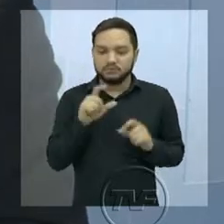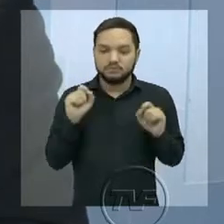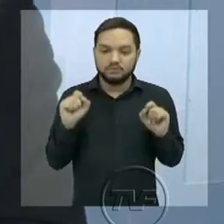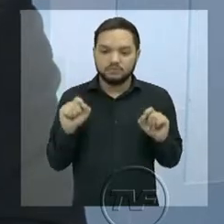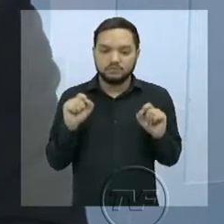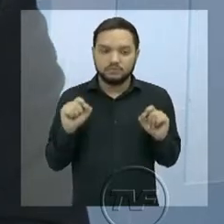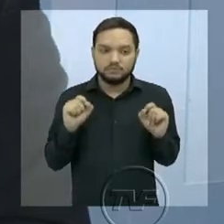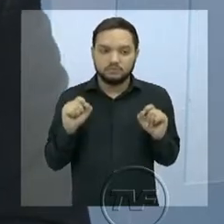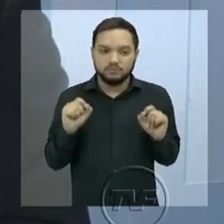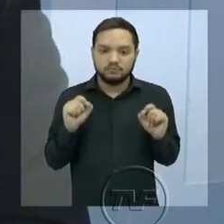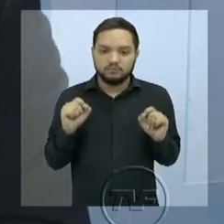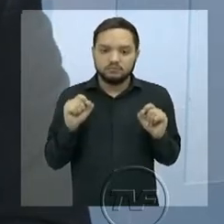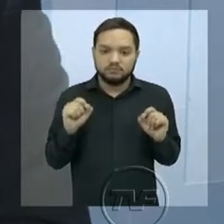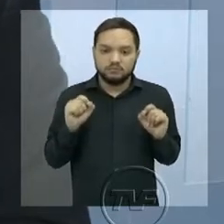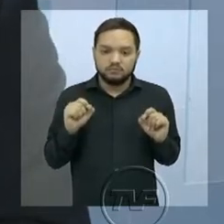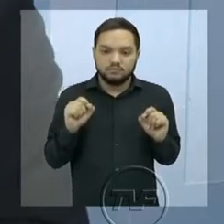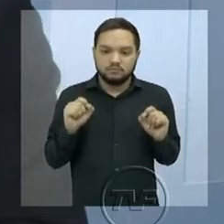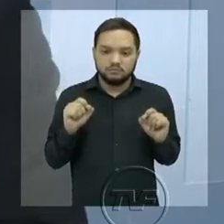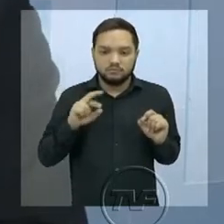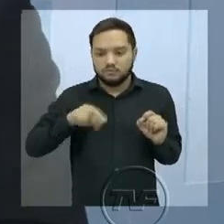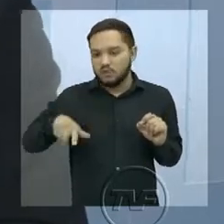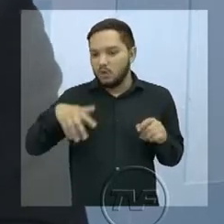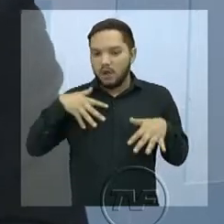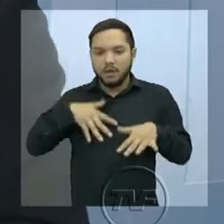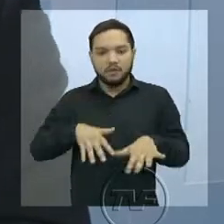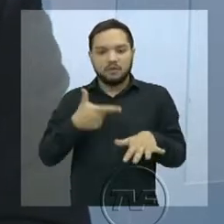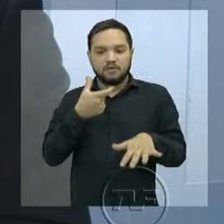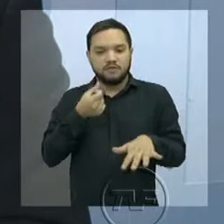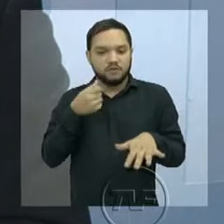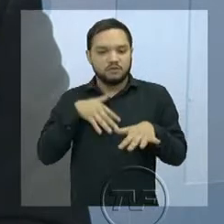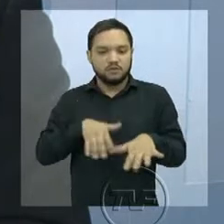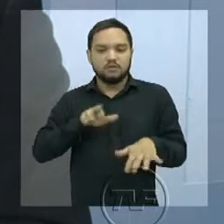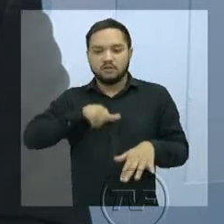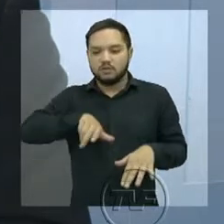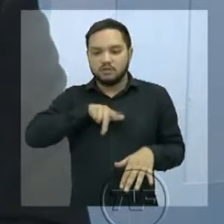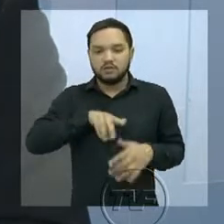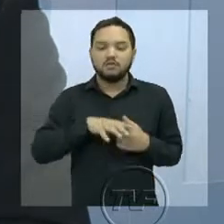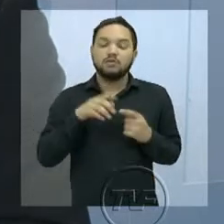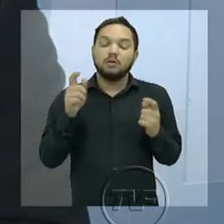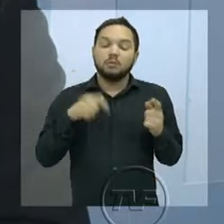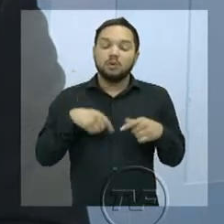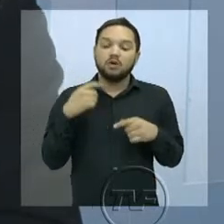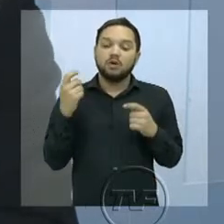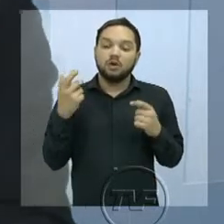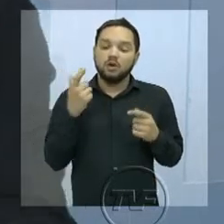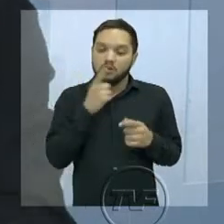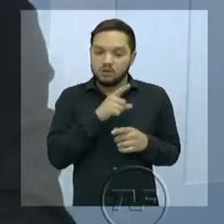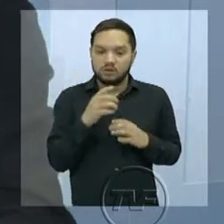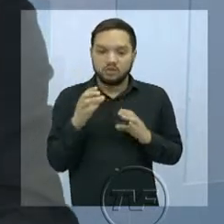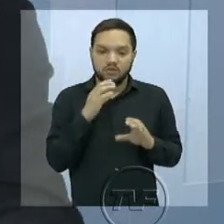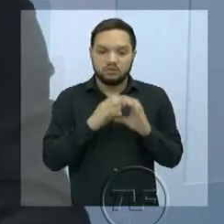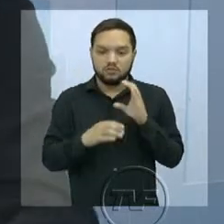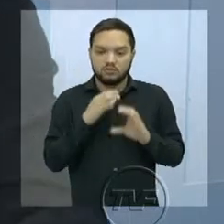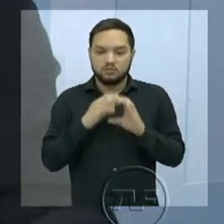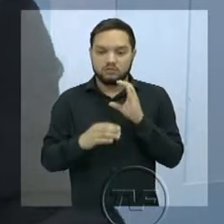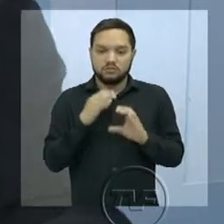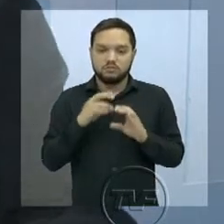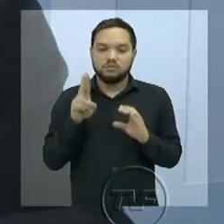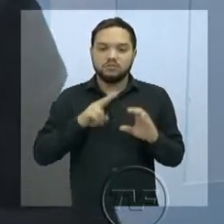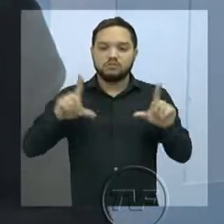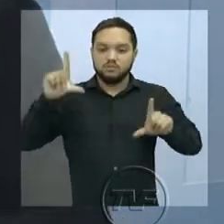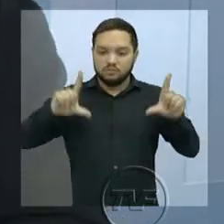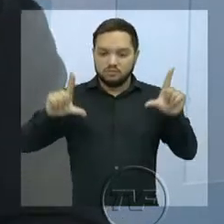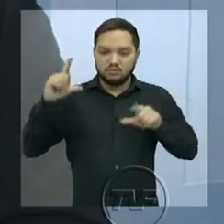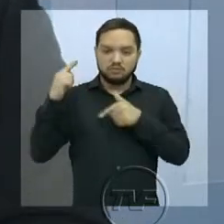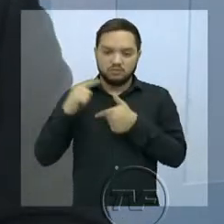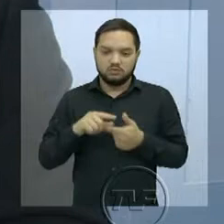nos últimos dias não foi aquela manifestação do dia 26, foi a capacidade dele se comunicar usando as TVs tradicionais